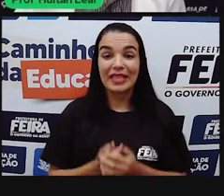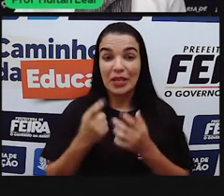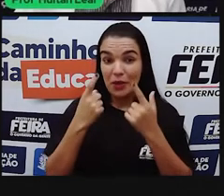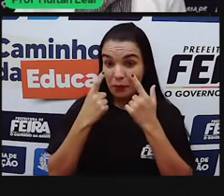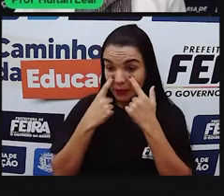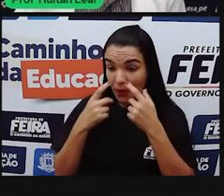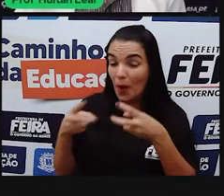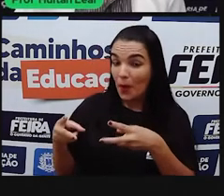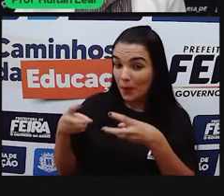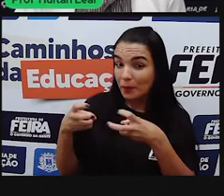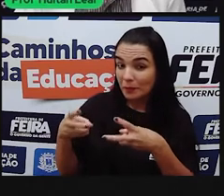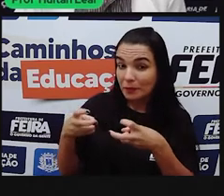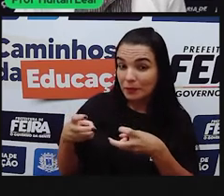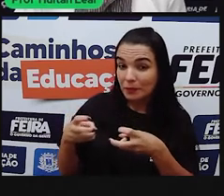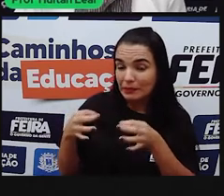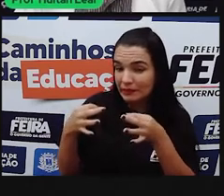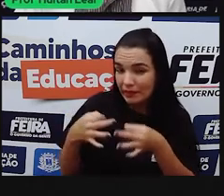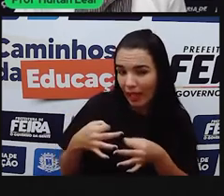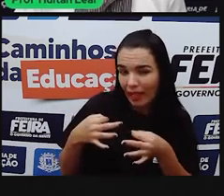Observaram direitinho.